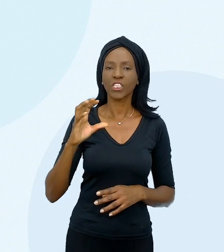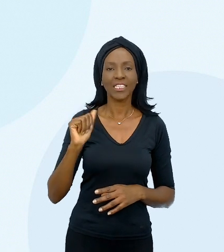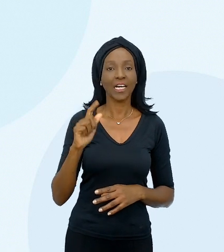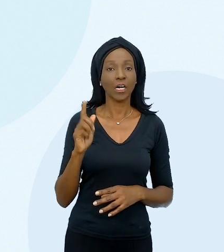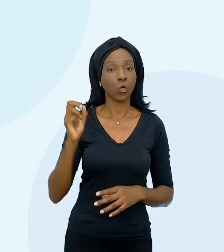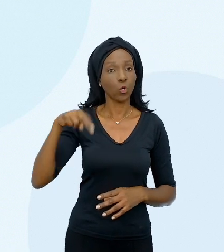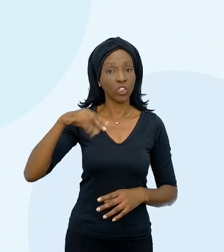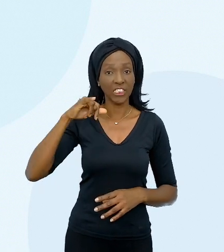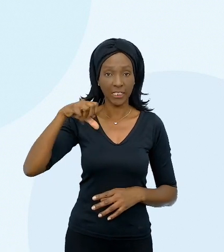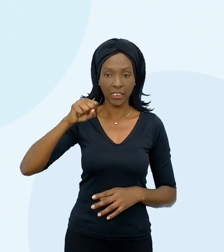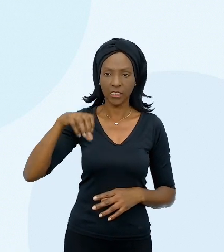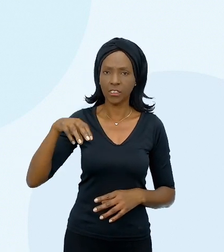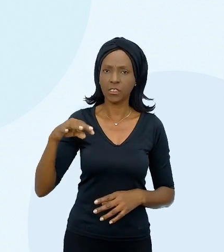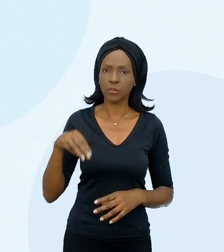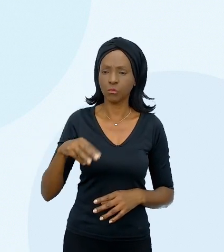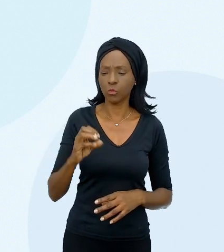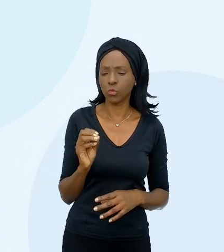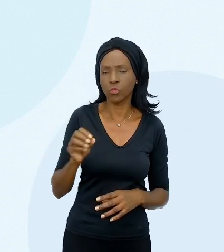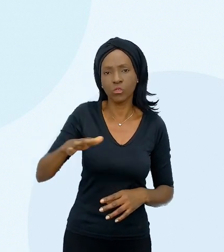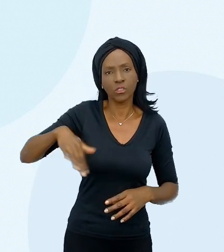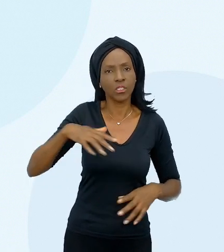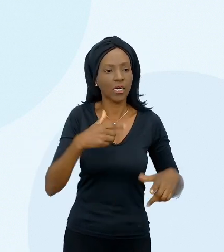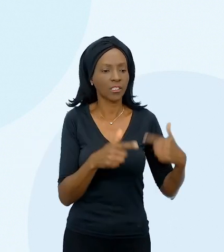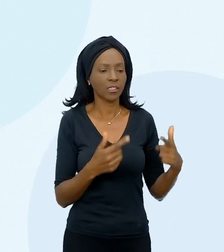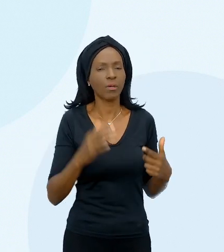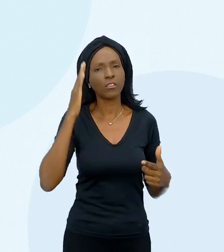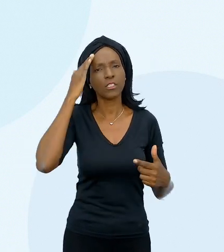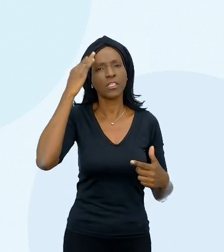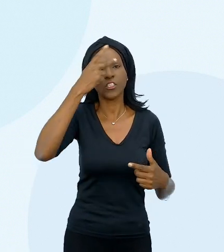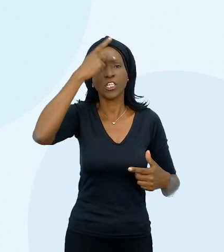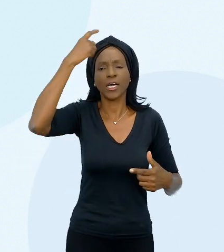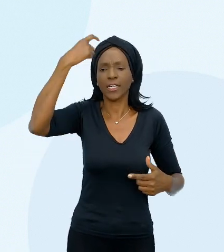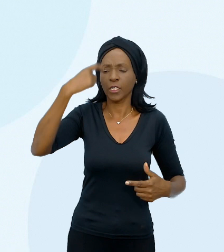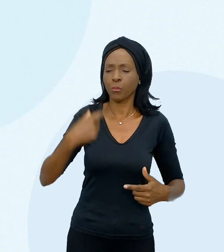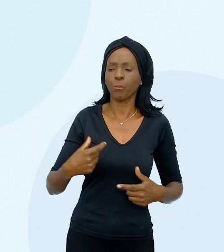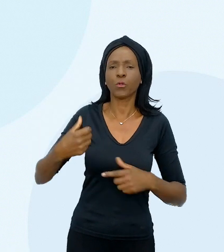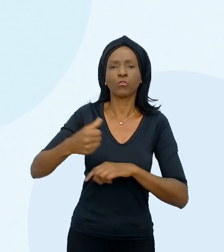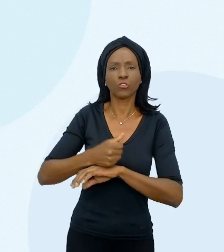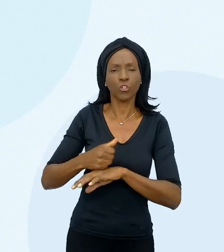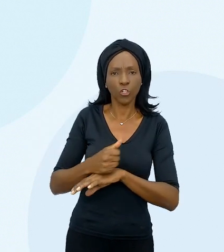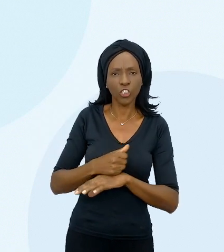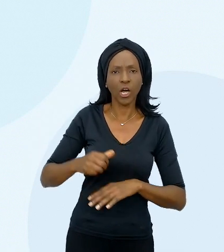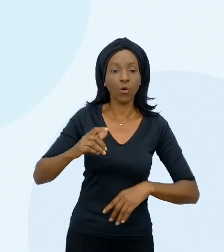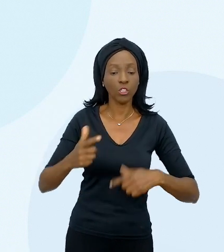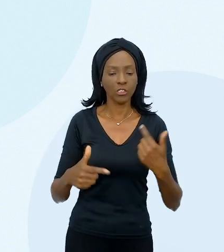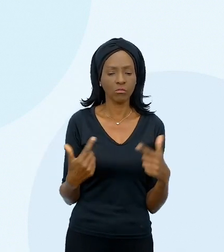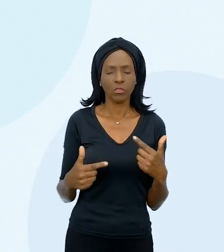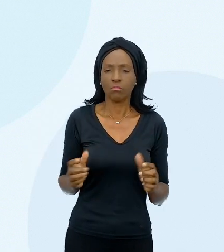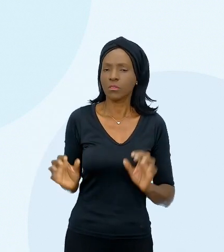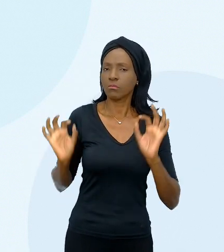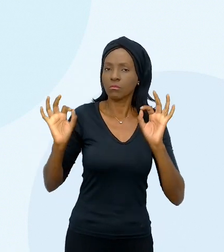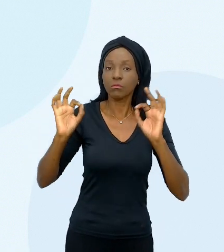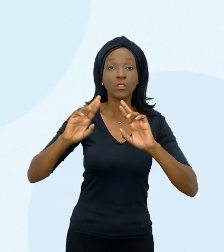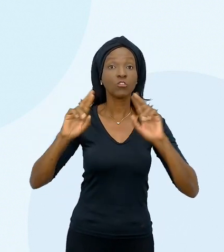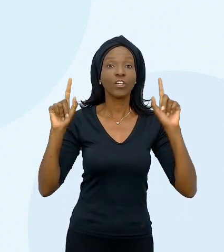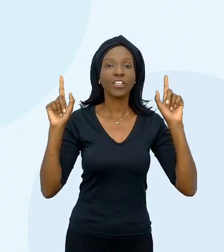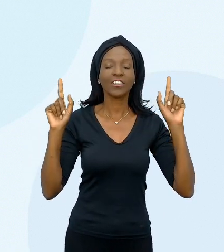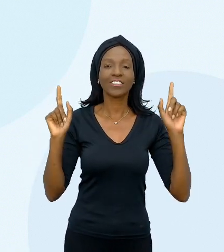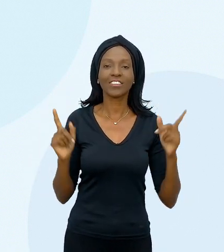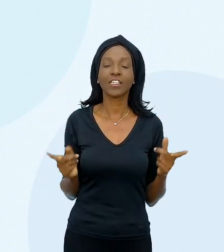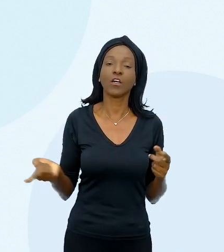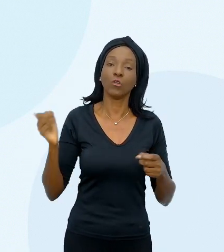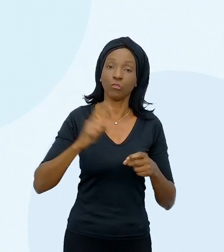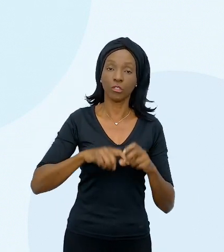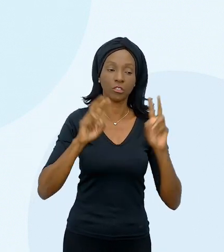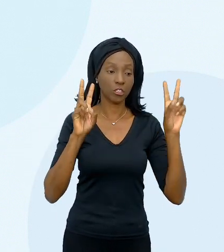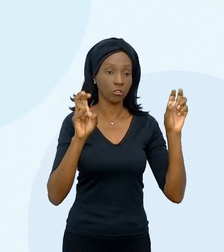se entende que é aquele trabalhador que tem uma performance diferente. Mas aqui, voltando então para o assunto